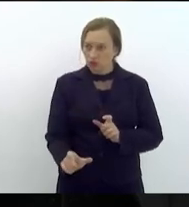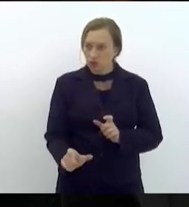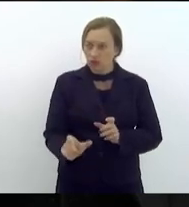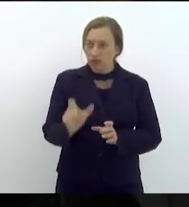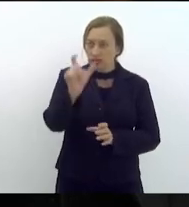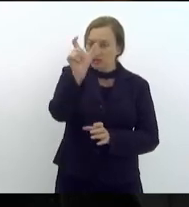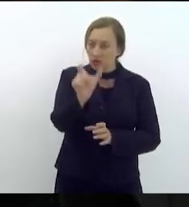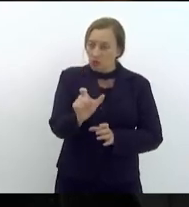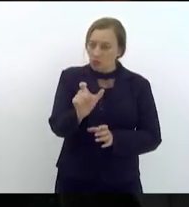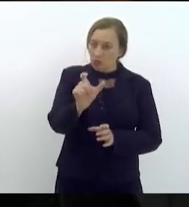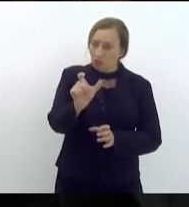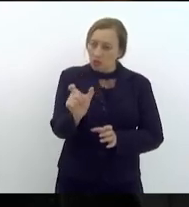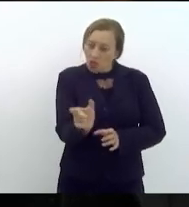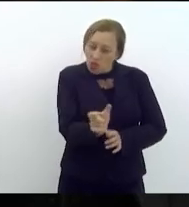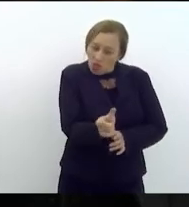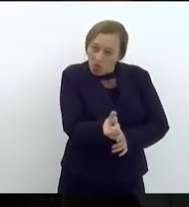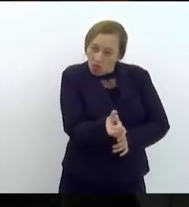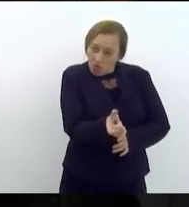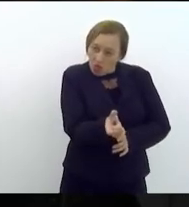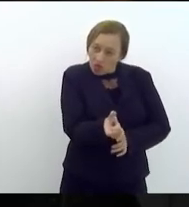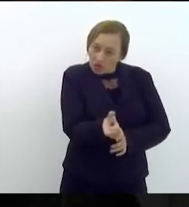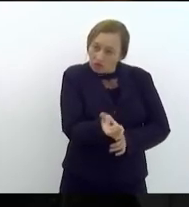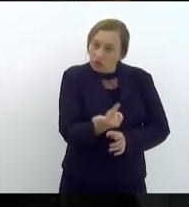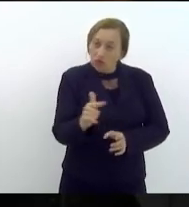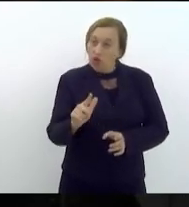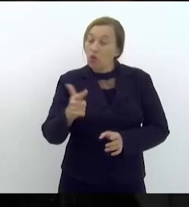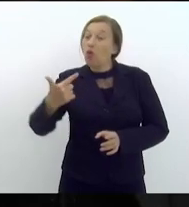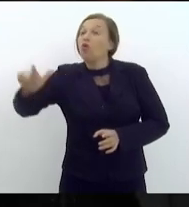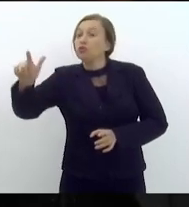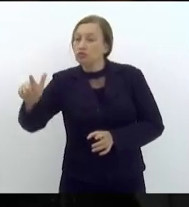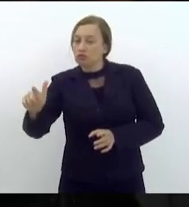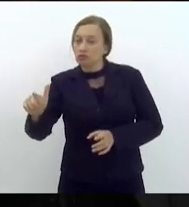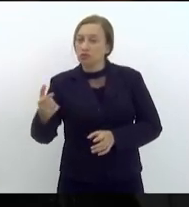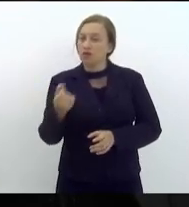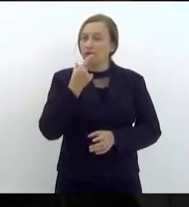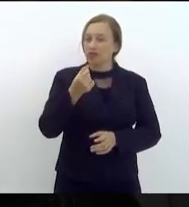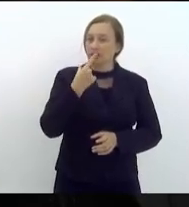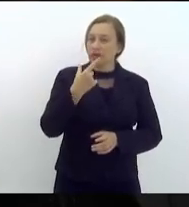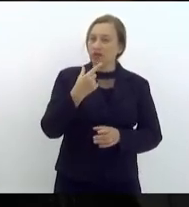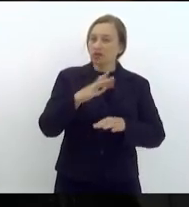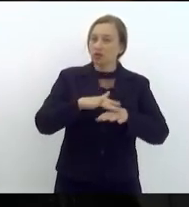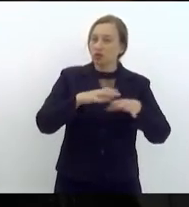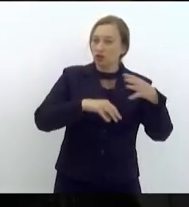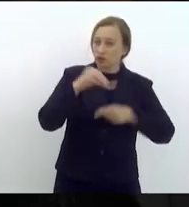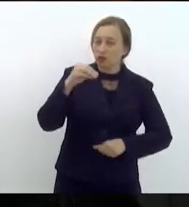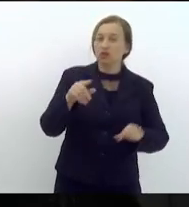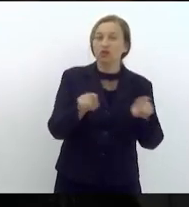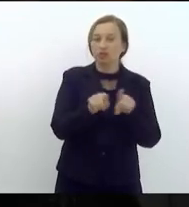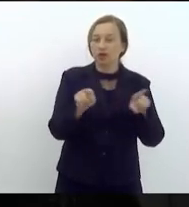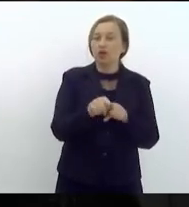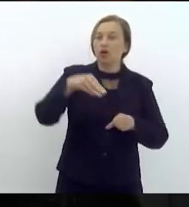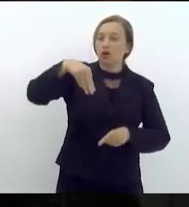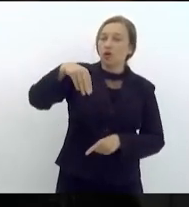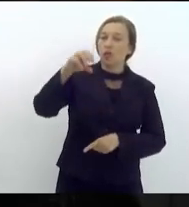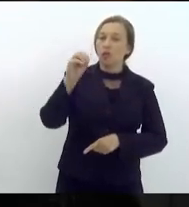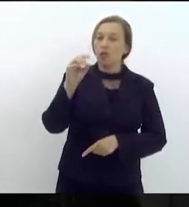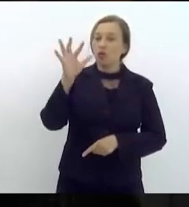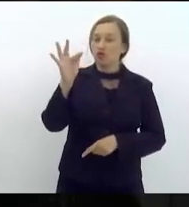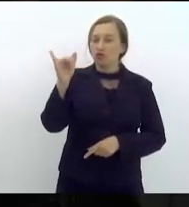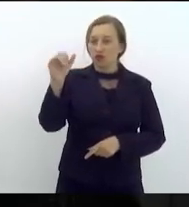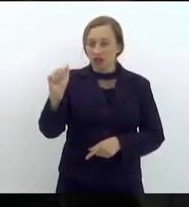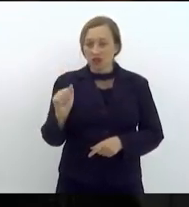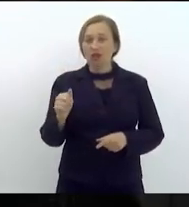não vai ter outro medicamento que cure a morfina também é usado em toda